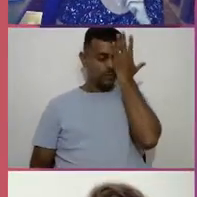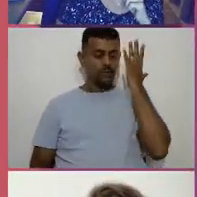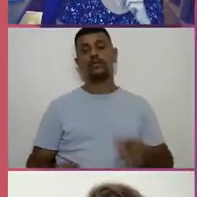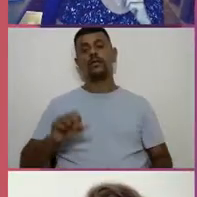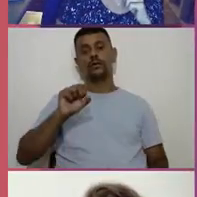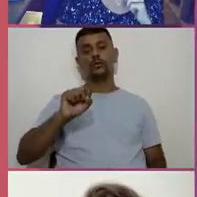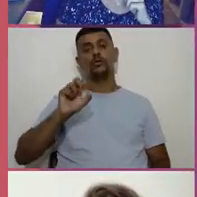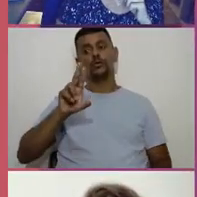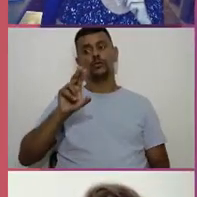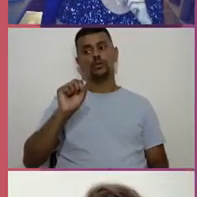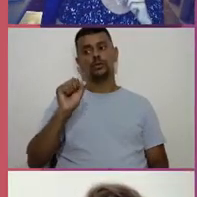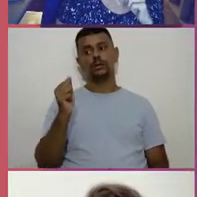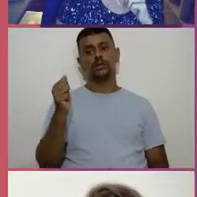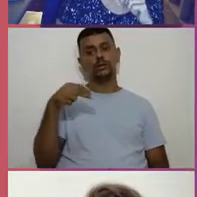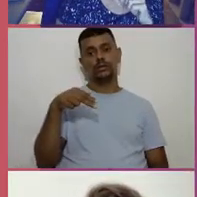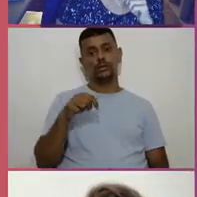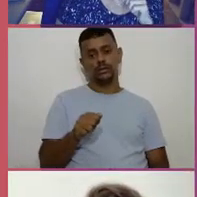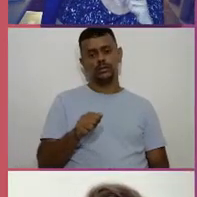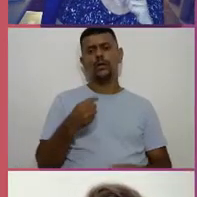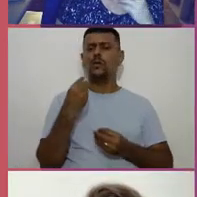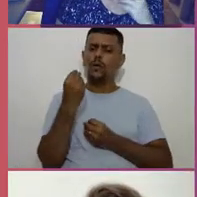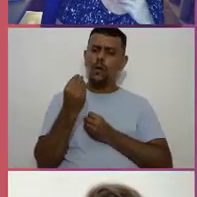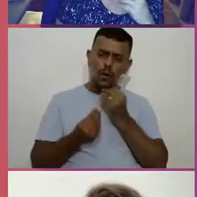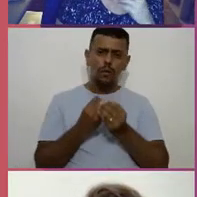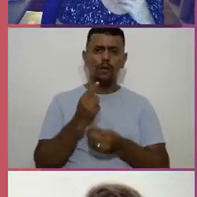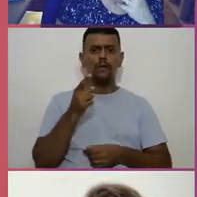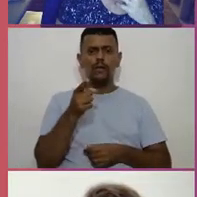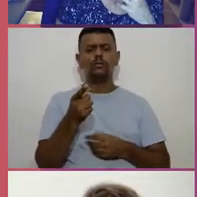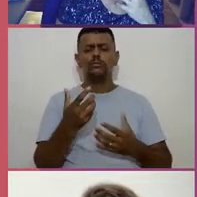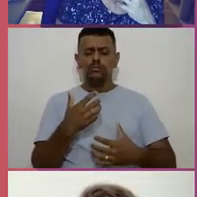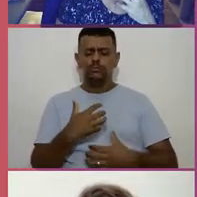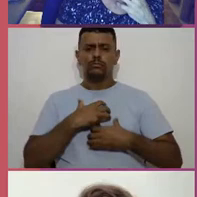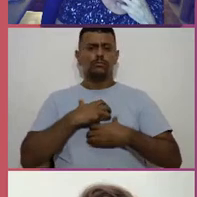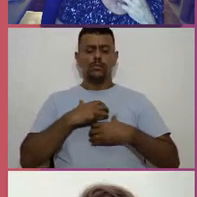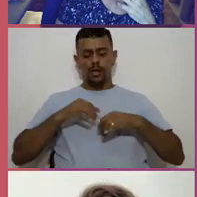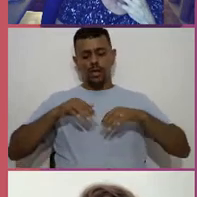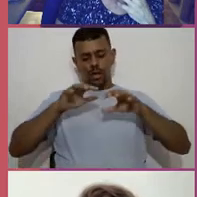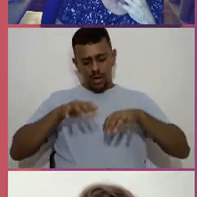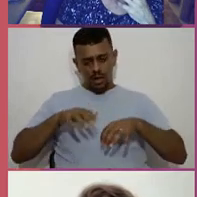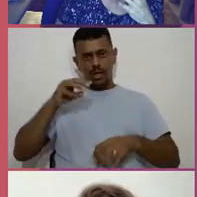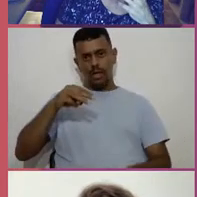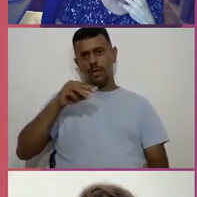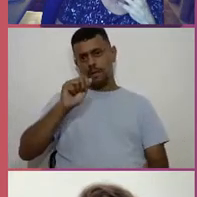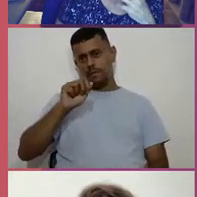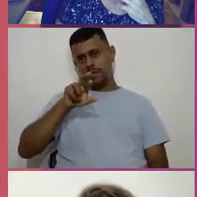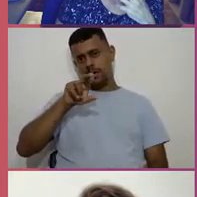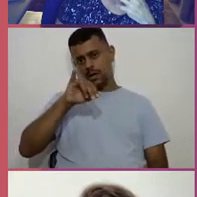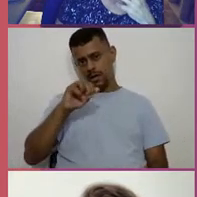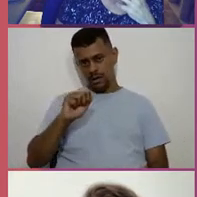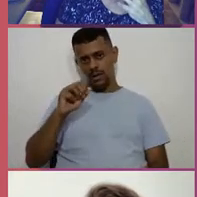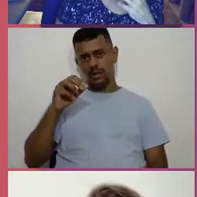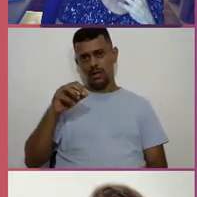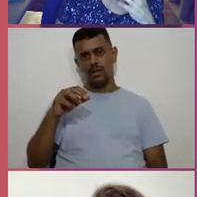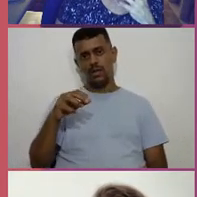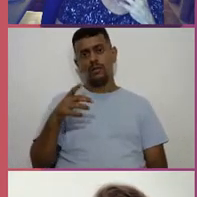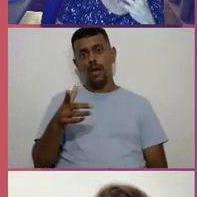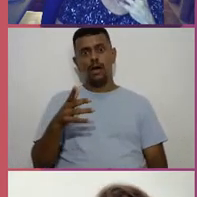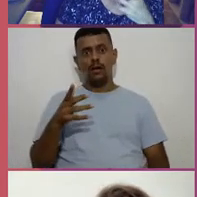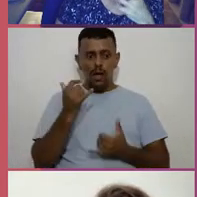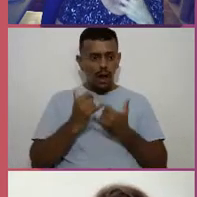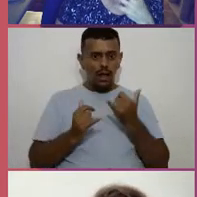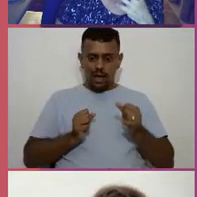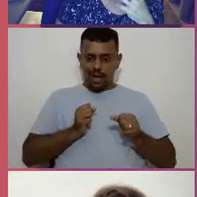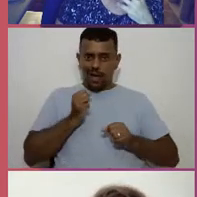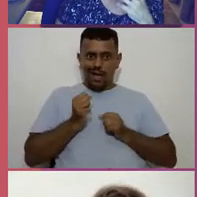como você se norteou estruturar Maria Altamira porque para quem inglês é uma vertige e ansiedade